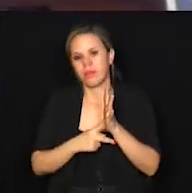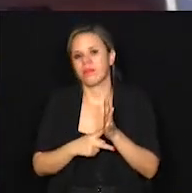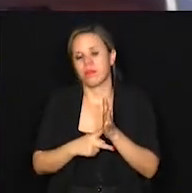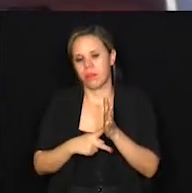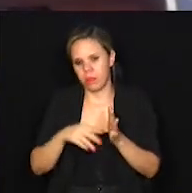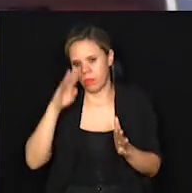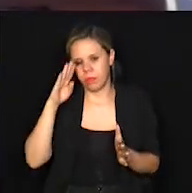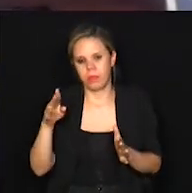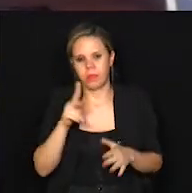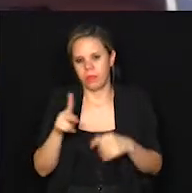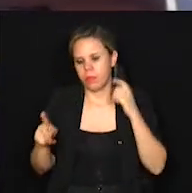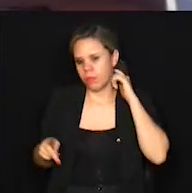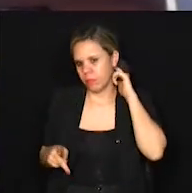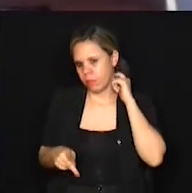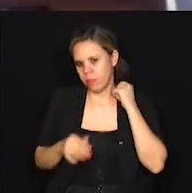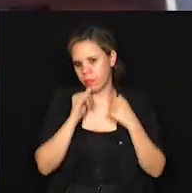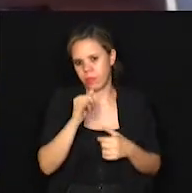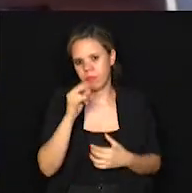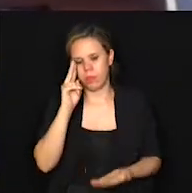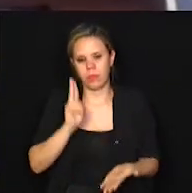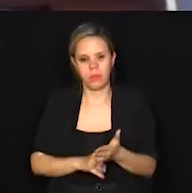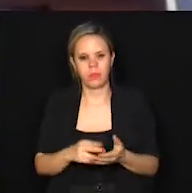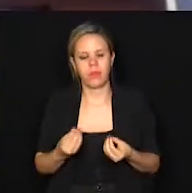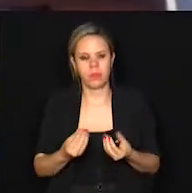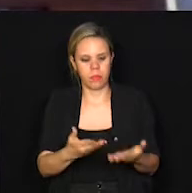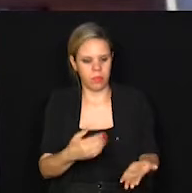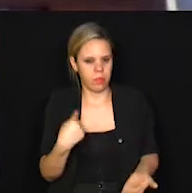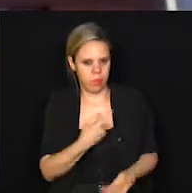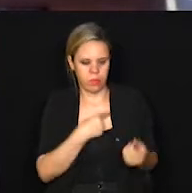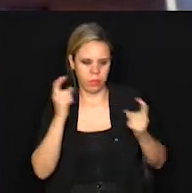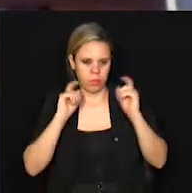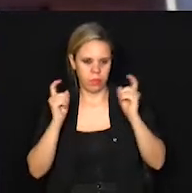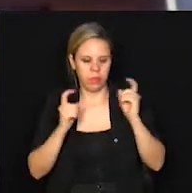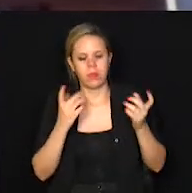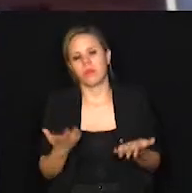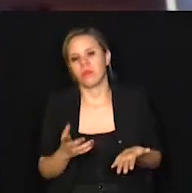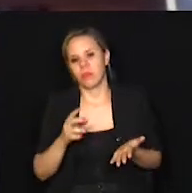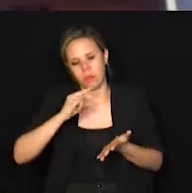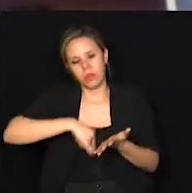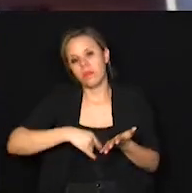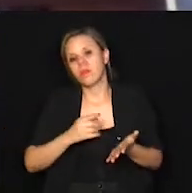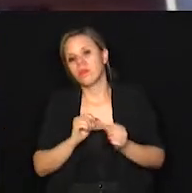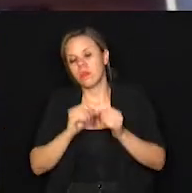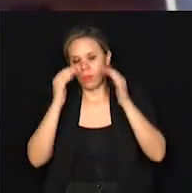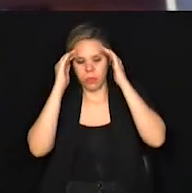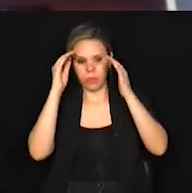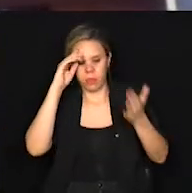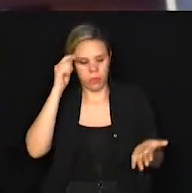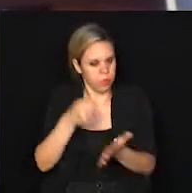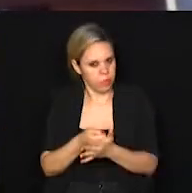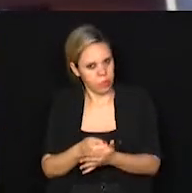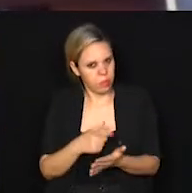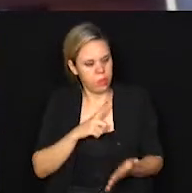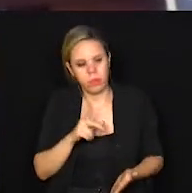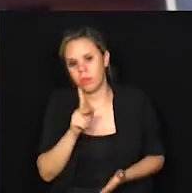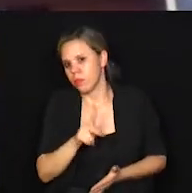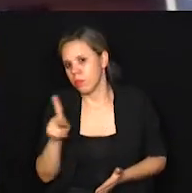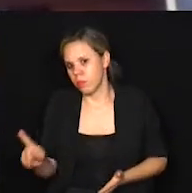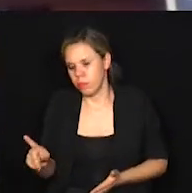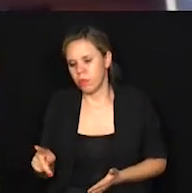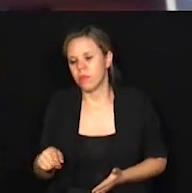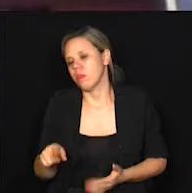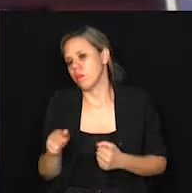que ficou de mandar um protocolo, porque essa é a nossa preocupação. Qual é o protocolo? Qual é a garantia que os professores